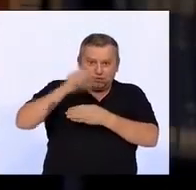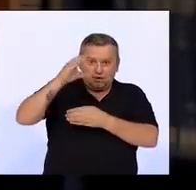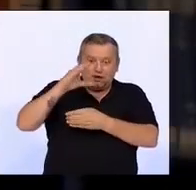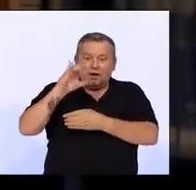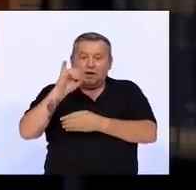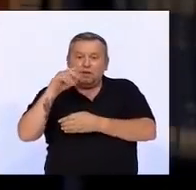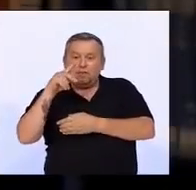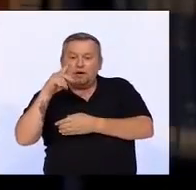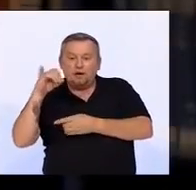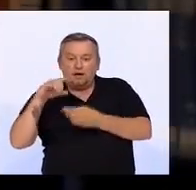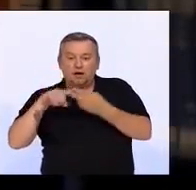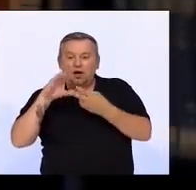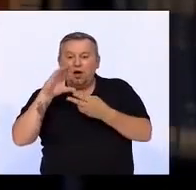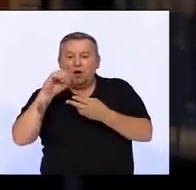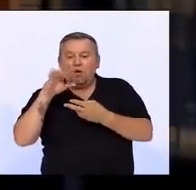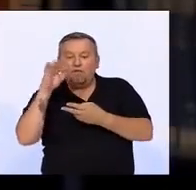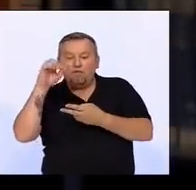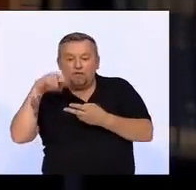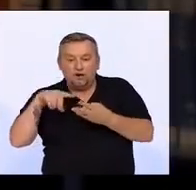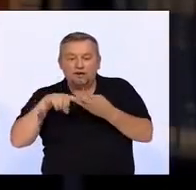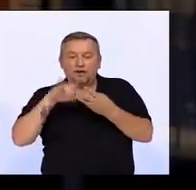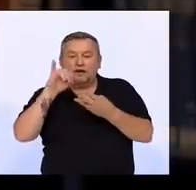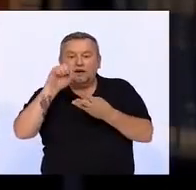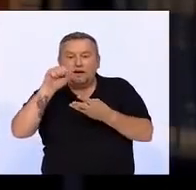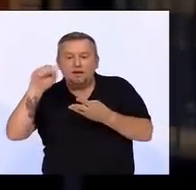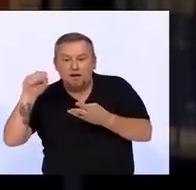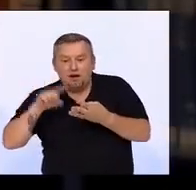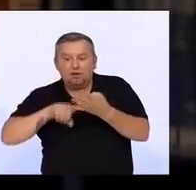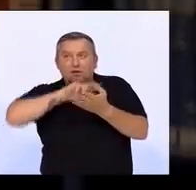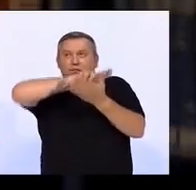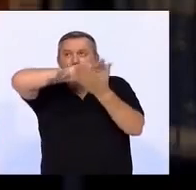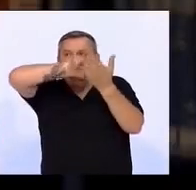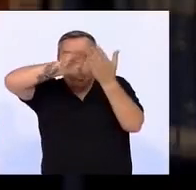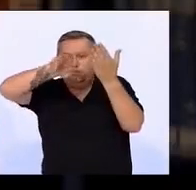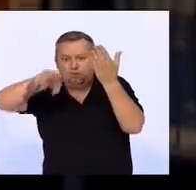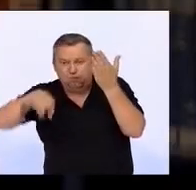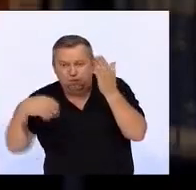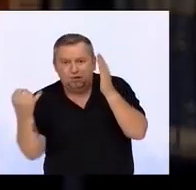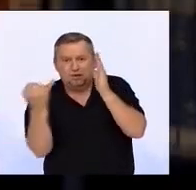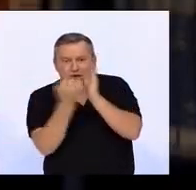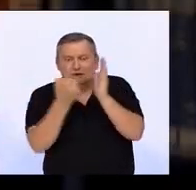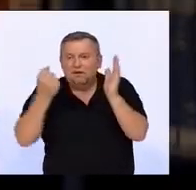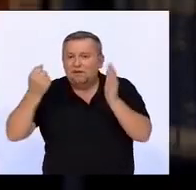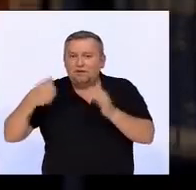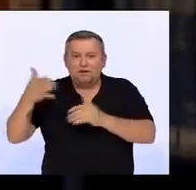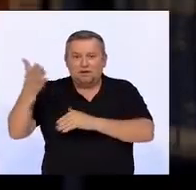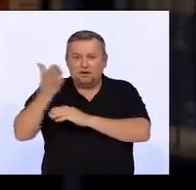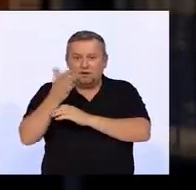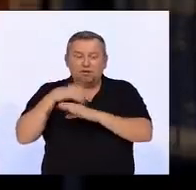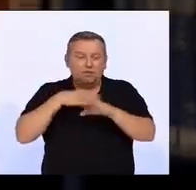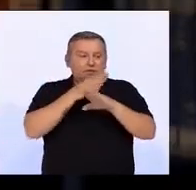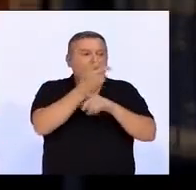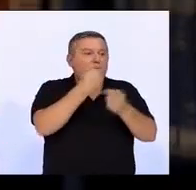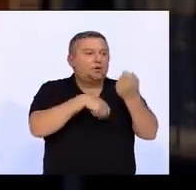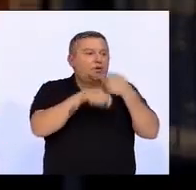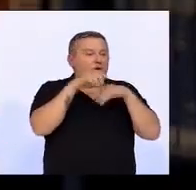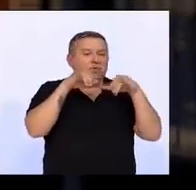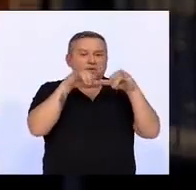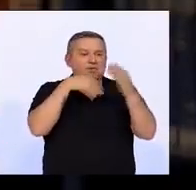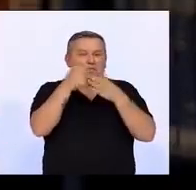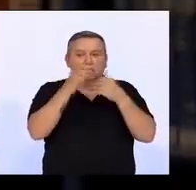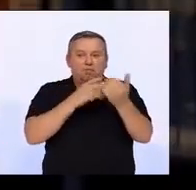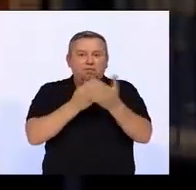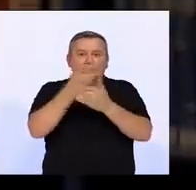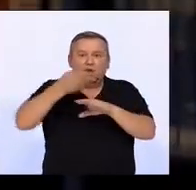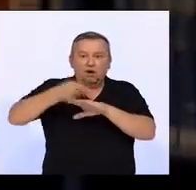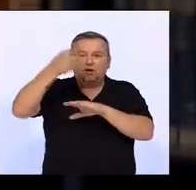COFINS, tem PIS, tem CID, tem ISSQN, recaindo sobre o cálice que eu vou comprar. Eu vou na loja, vou no mercado, compro o cálice,